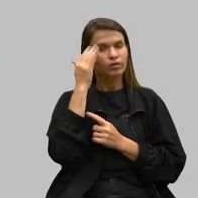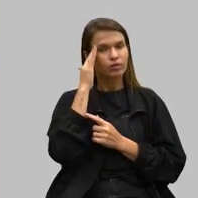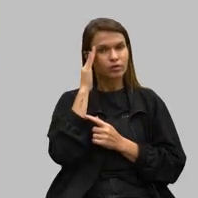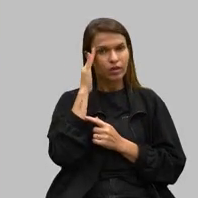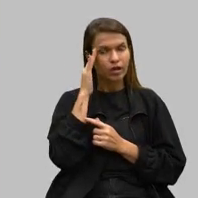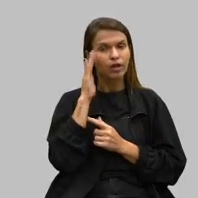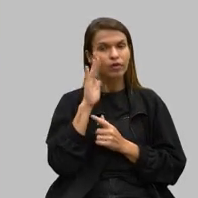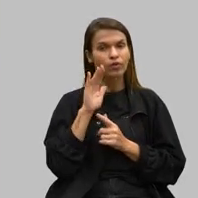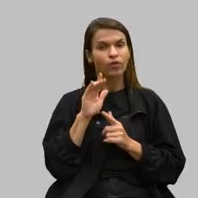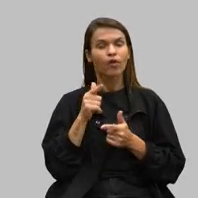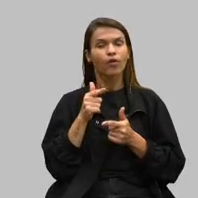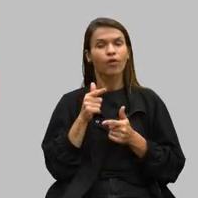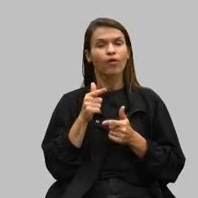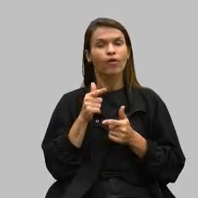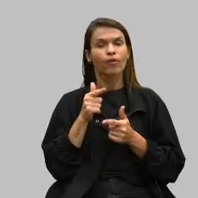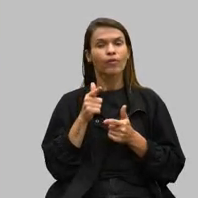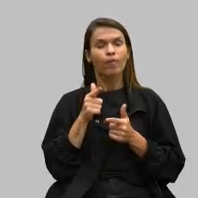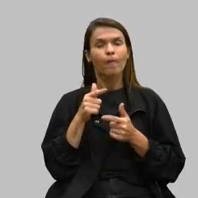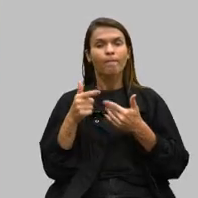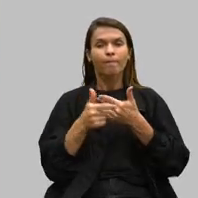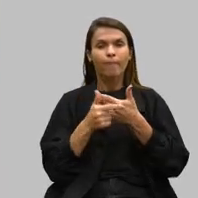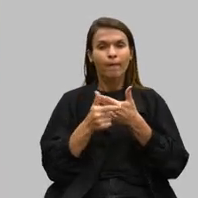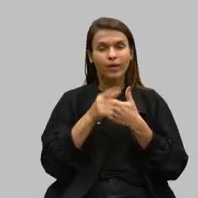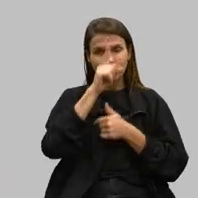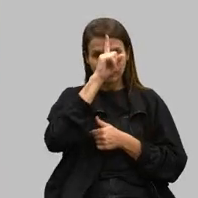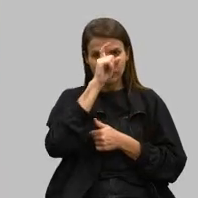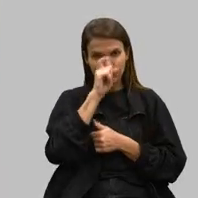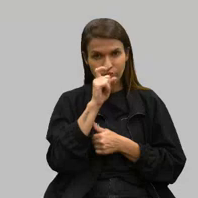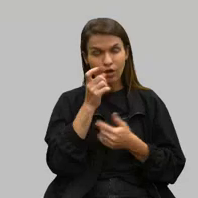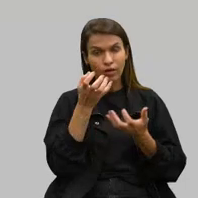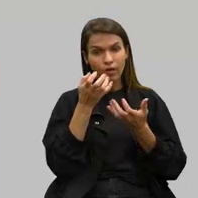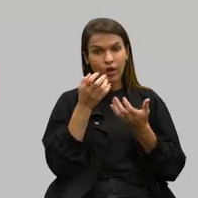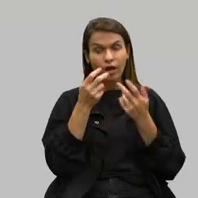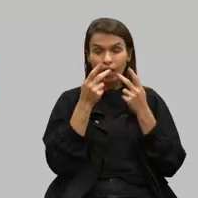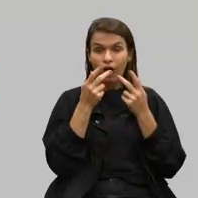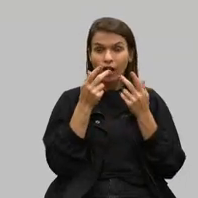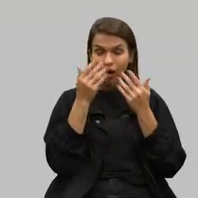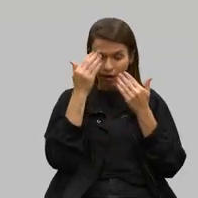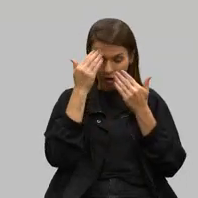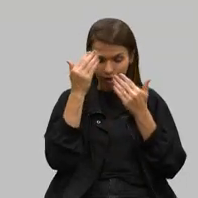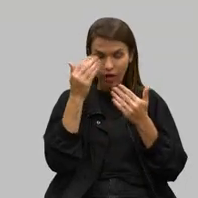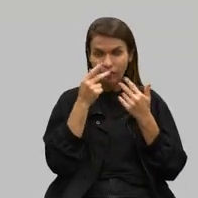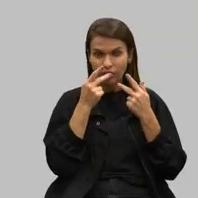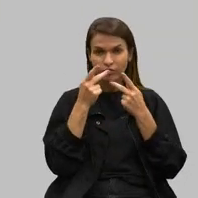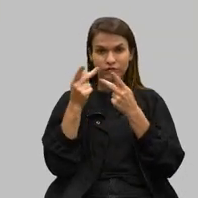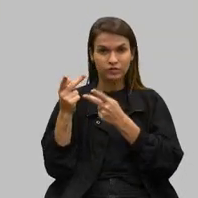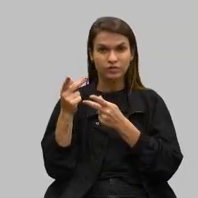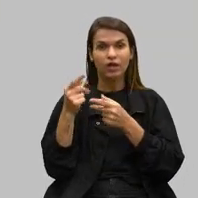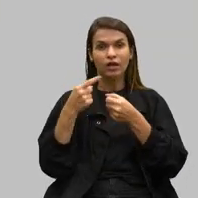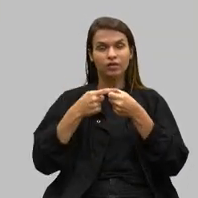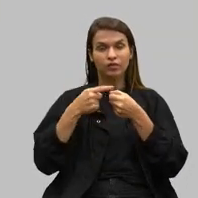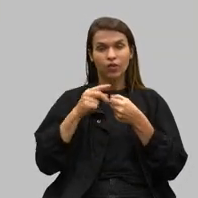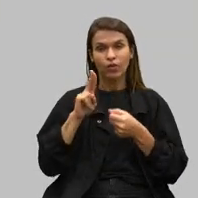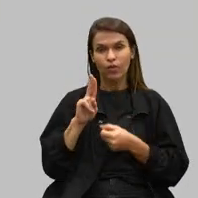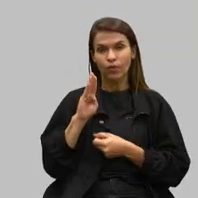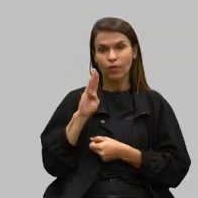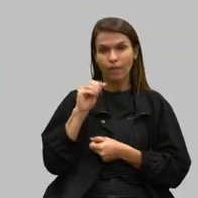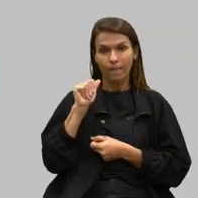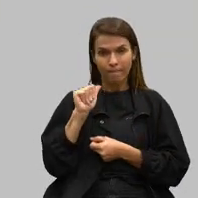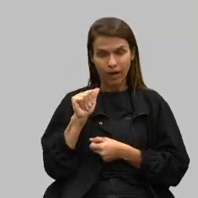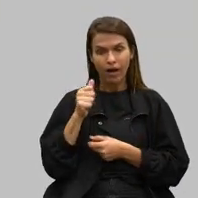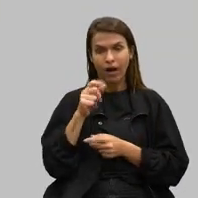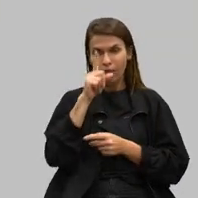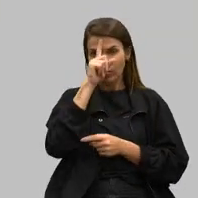vocação dos hospitais. Quero te agradecer pela visita que você fez recentemente à Cidade Ubar, ao Hospital São